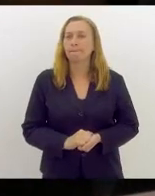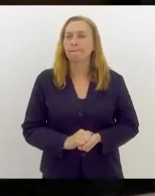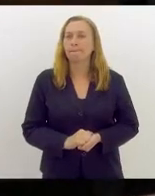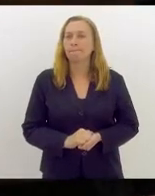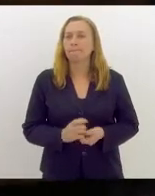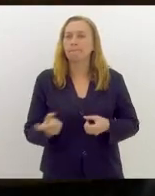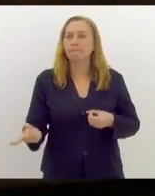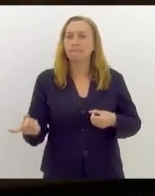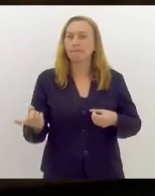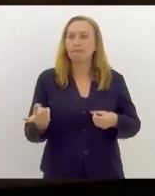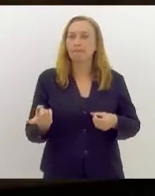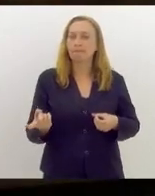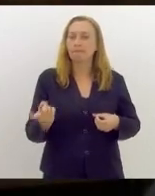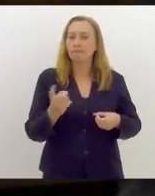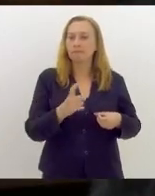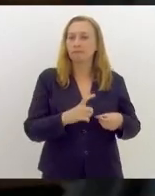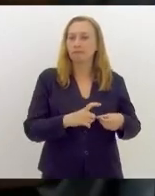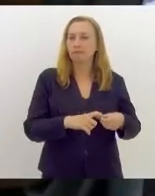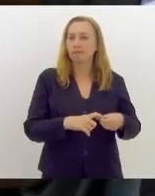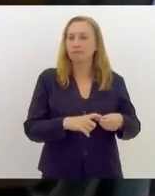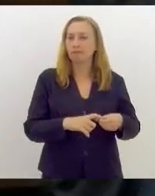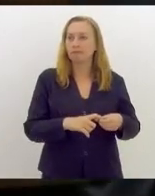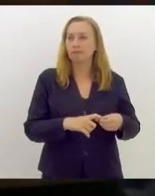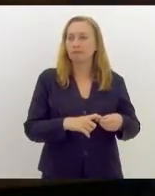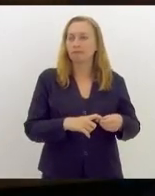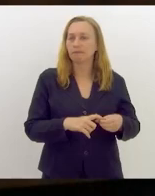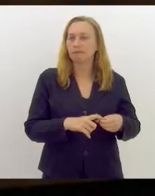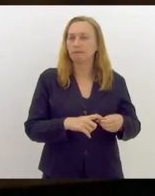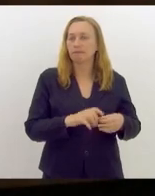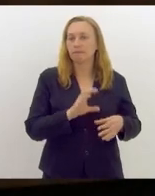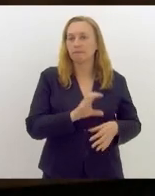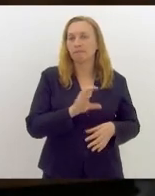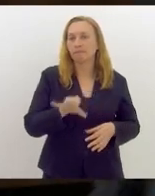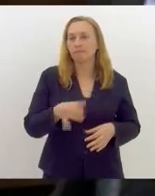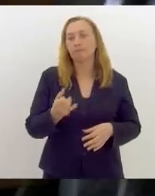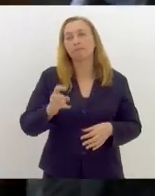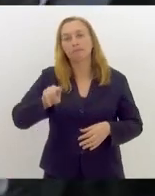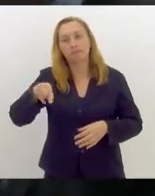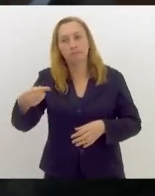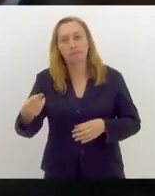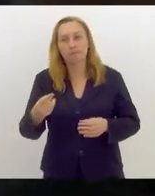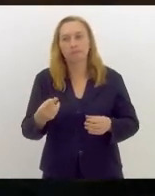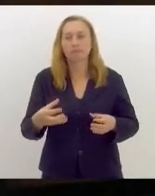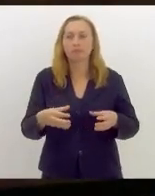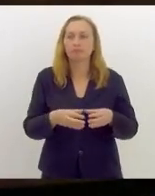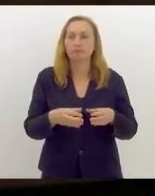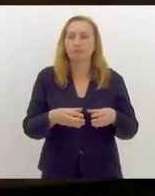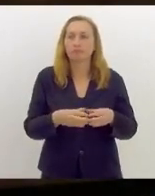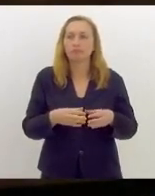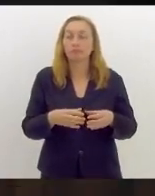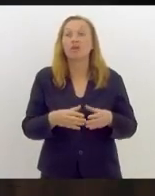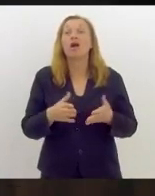remetido a ser CJ não vai retornar às comissões só depois das 16 horas